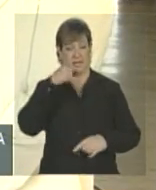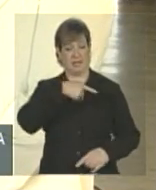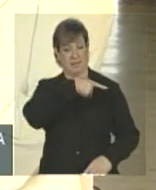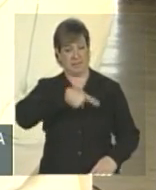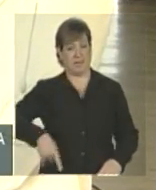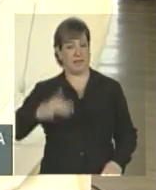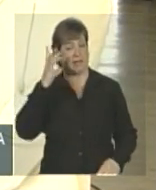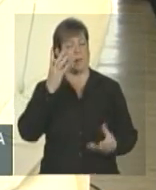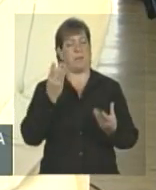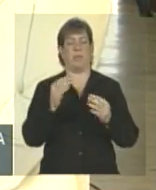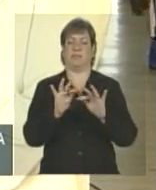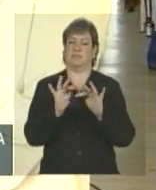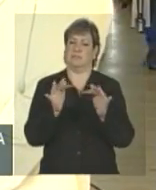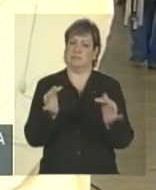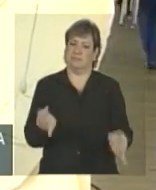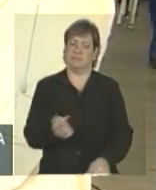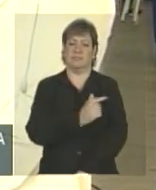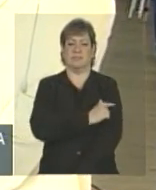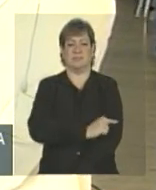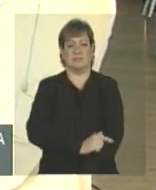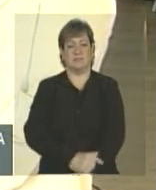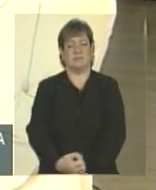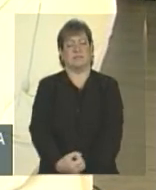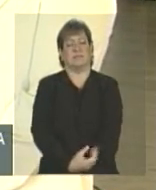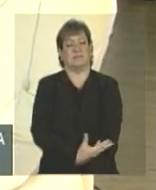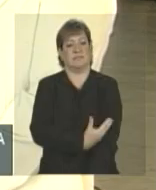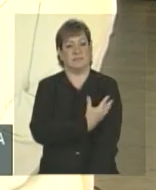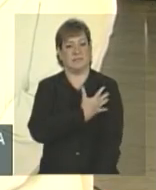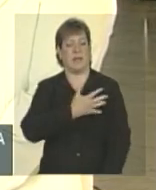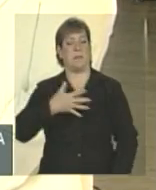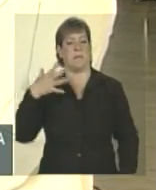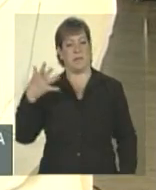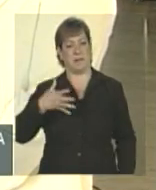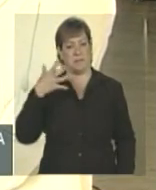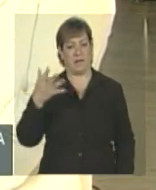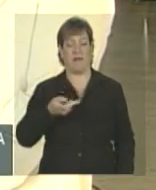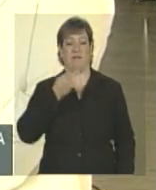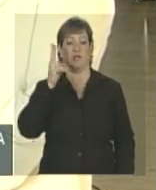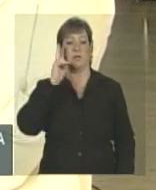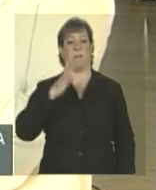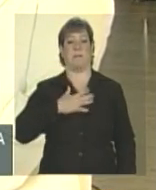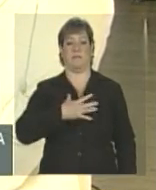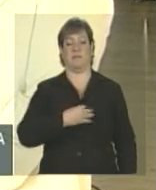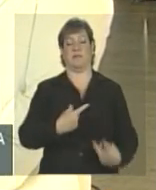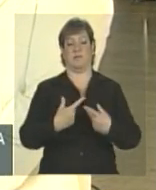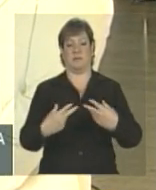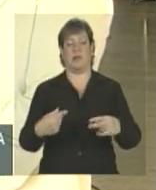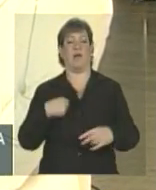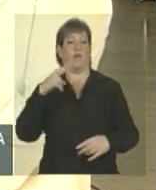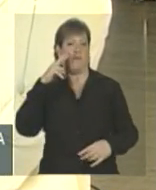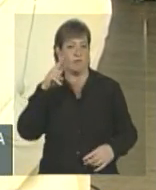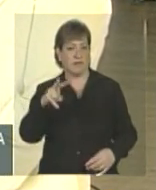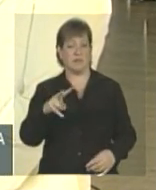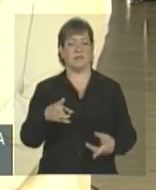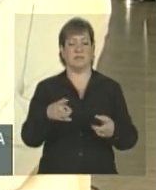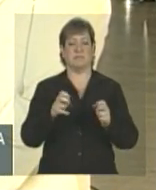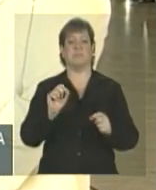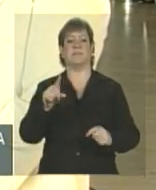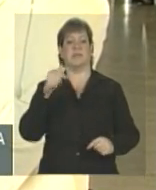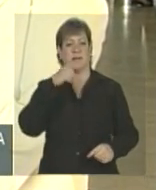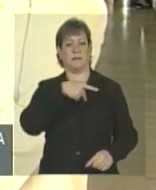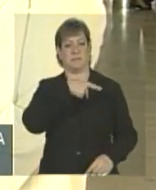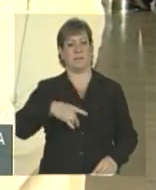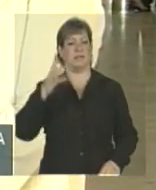muito delicada, inclusive se sensibilizou. Deu para notar que ela ficou mexida mesmo